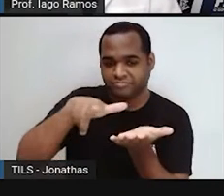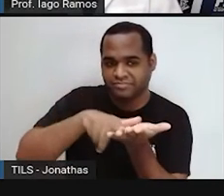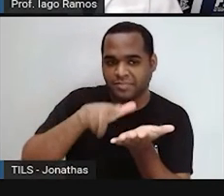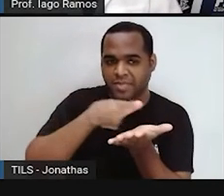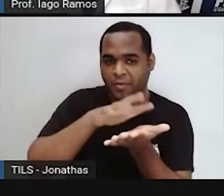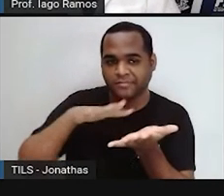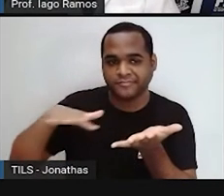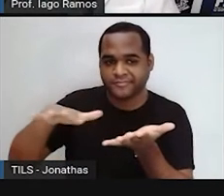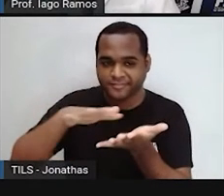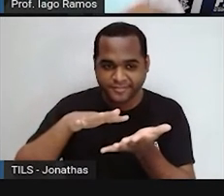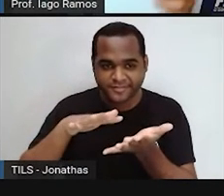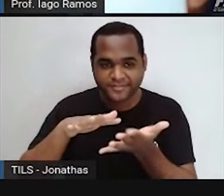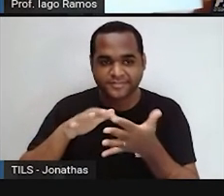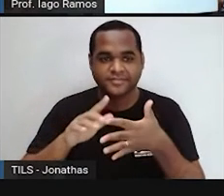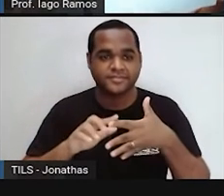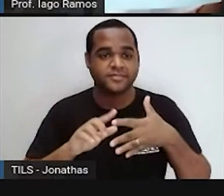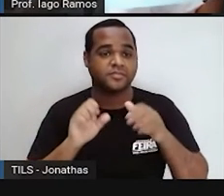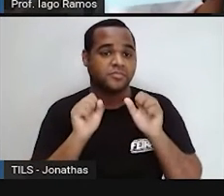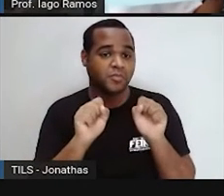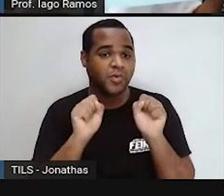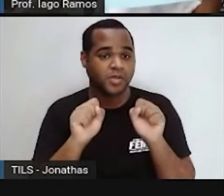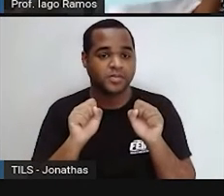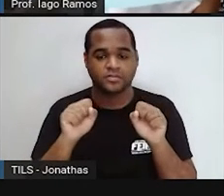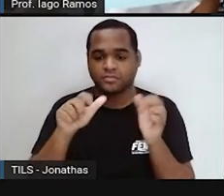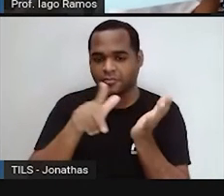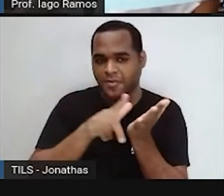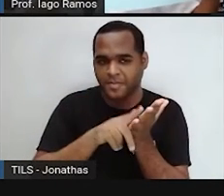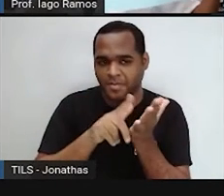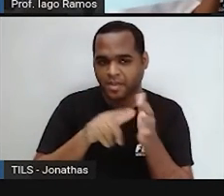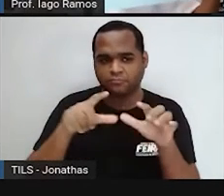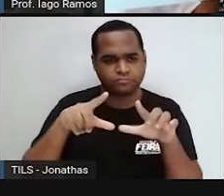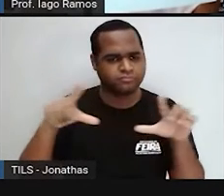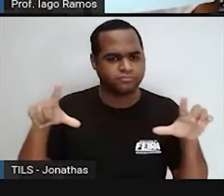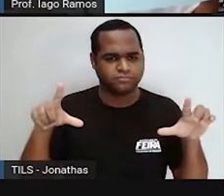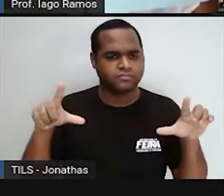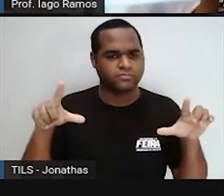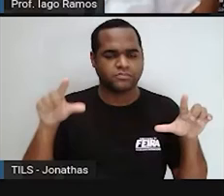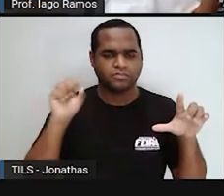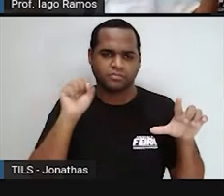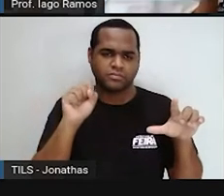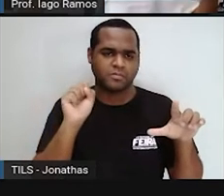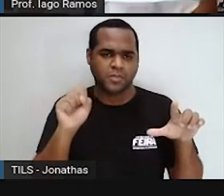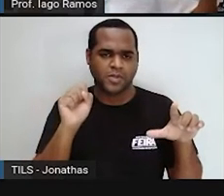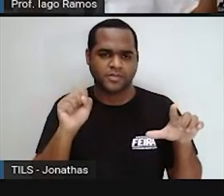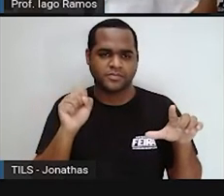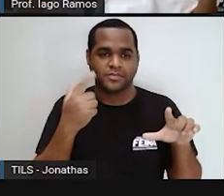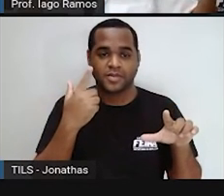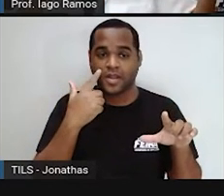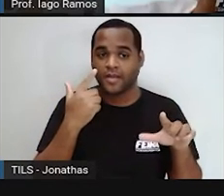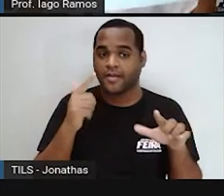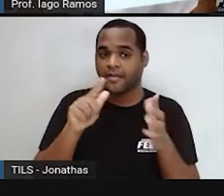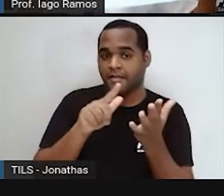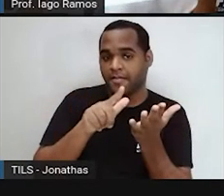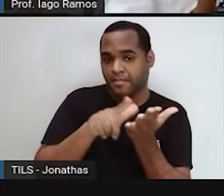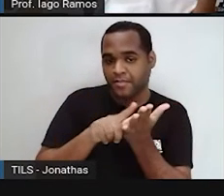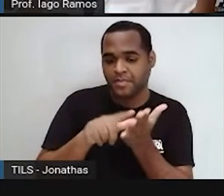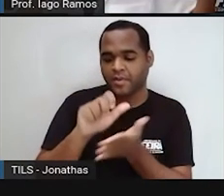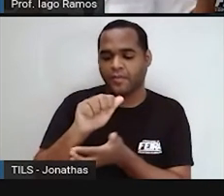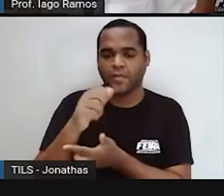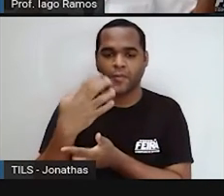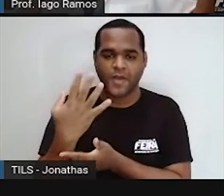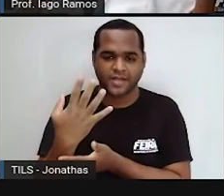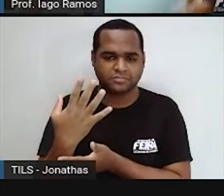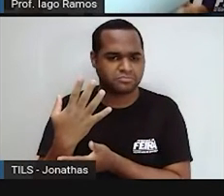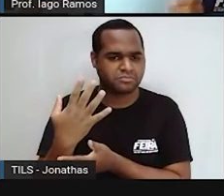tem uma cartolina em casa não é verdade então pode ser um papel qualquer né esse daqui é um papel A4 né